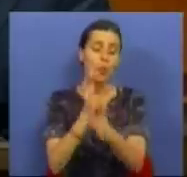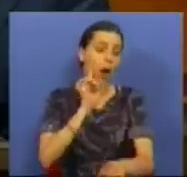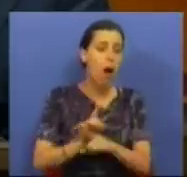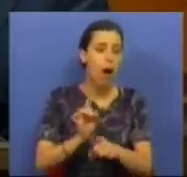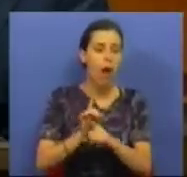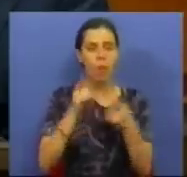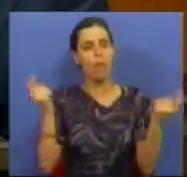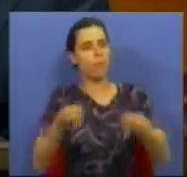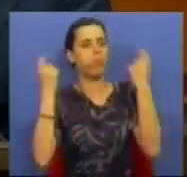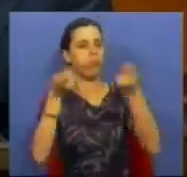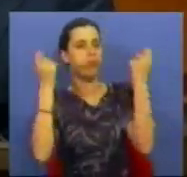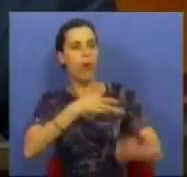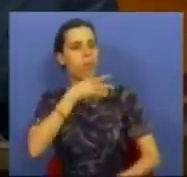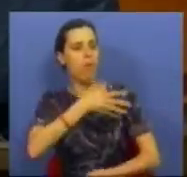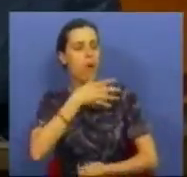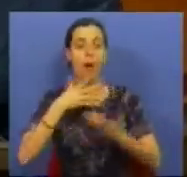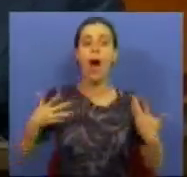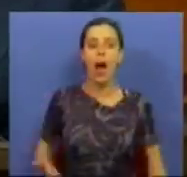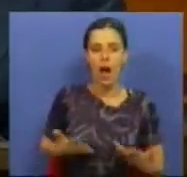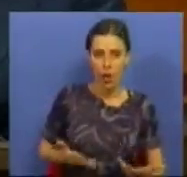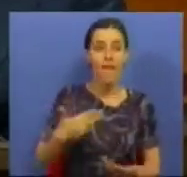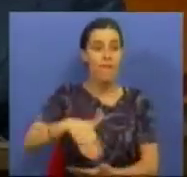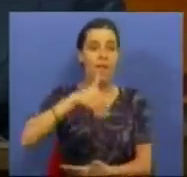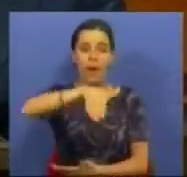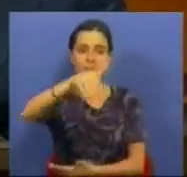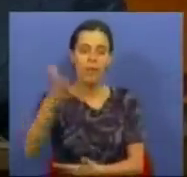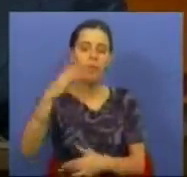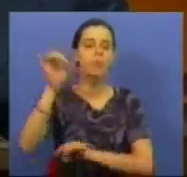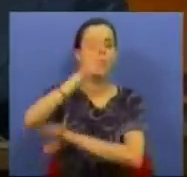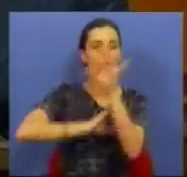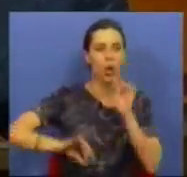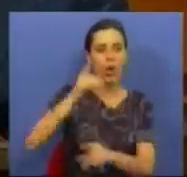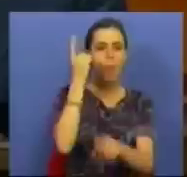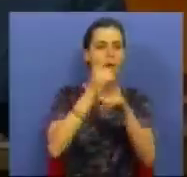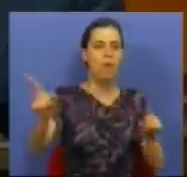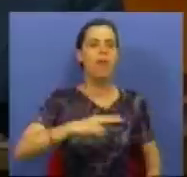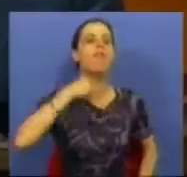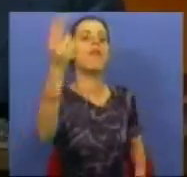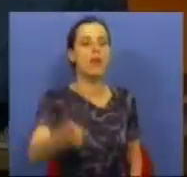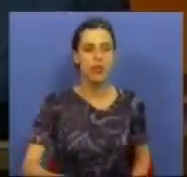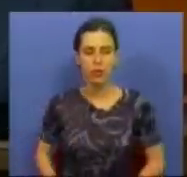que propagandearam que agora é que vinha aí a Europa a uma só voz.